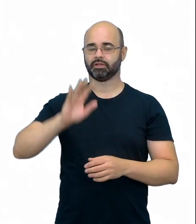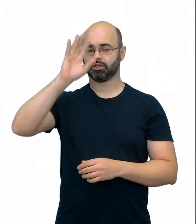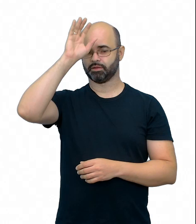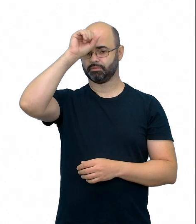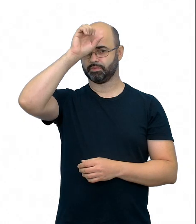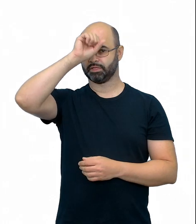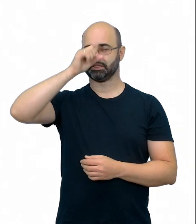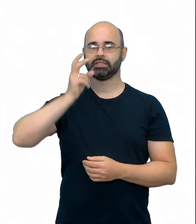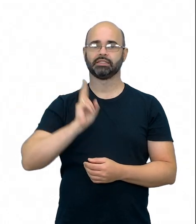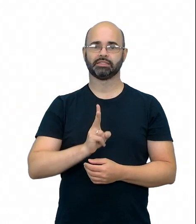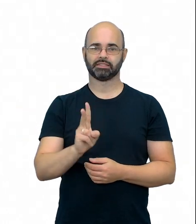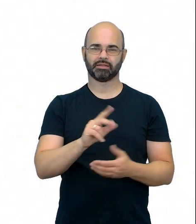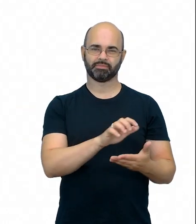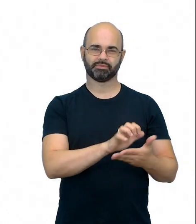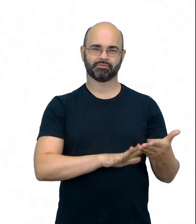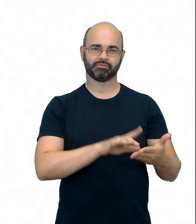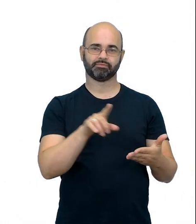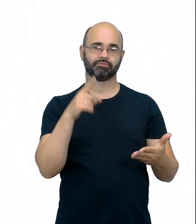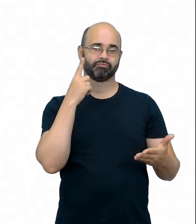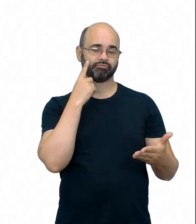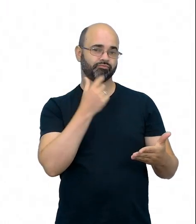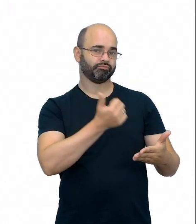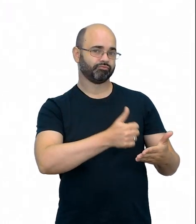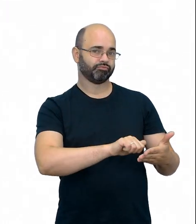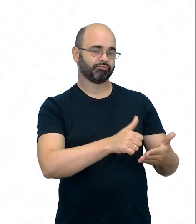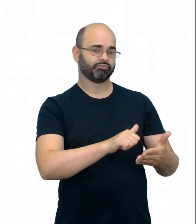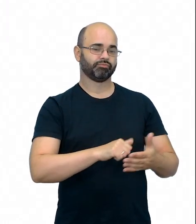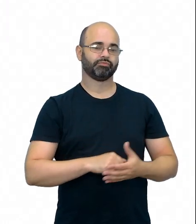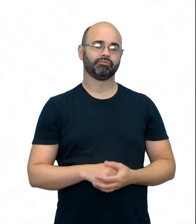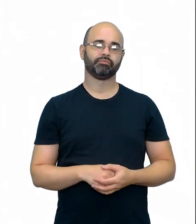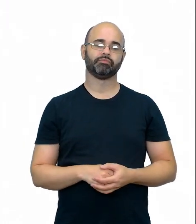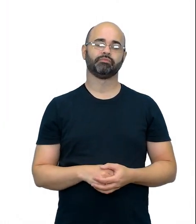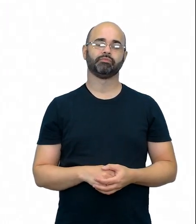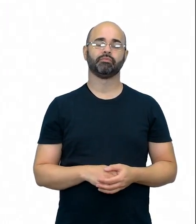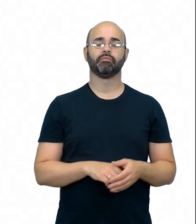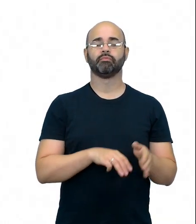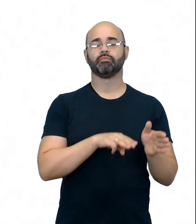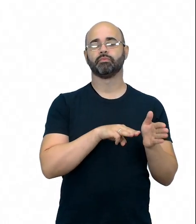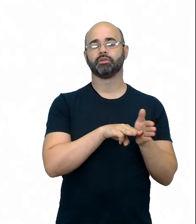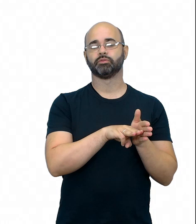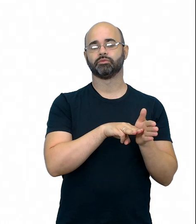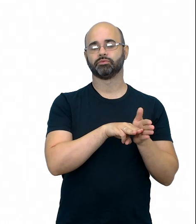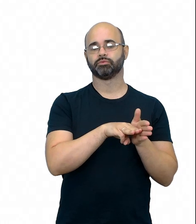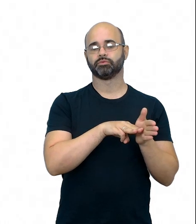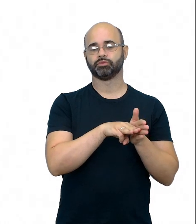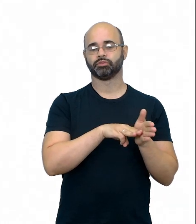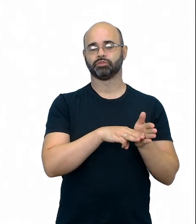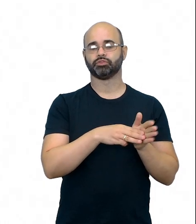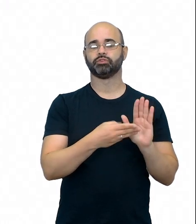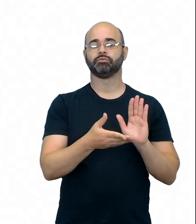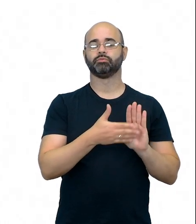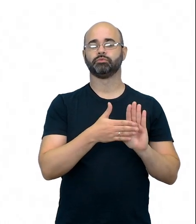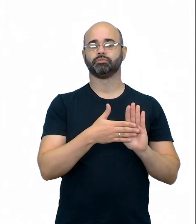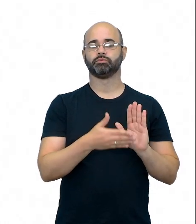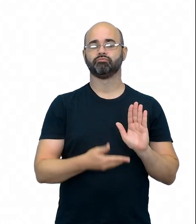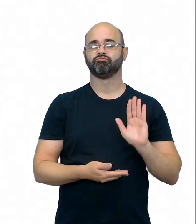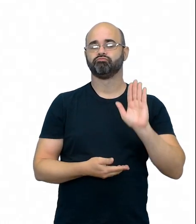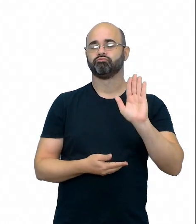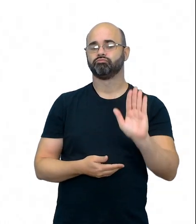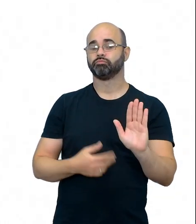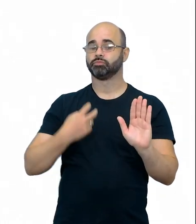Sempre. Sugerir propostas de metodologia com enfoque na oralidade para ser discutida